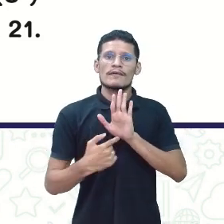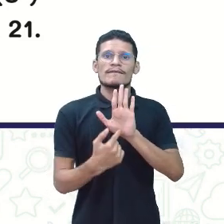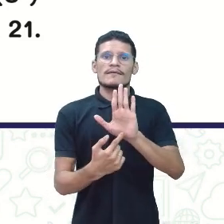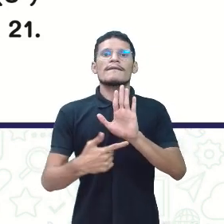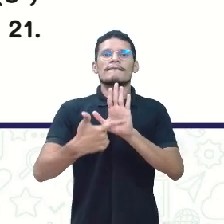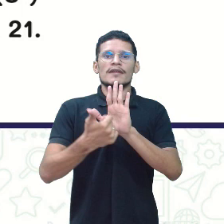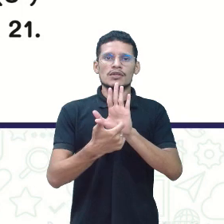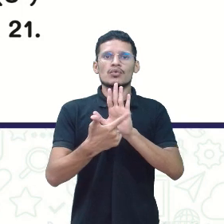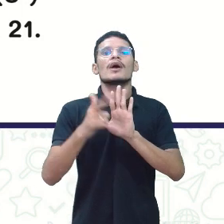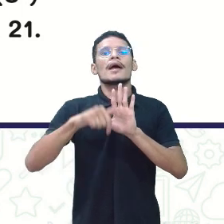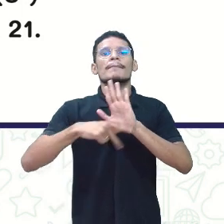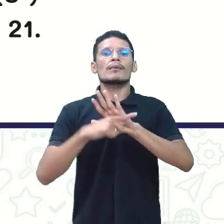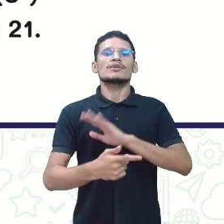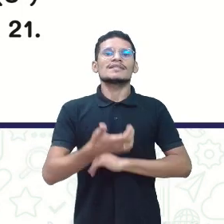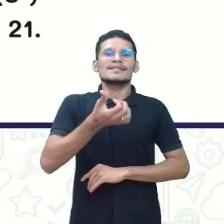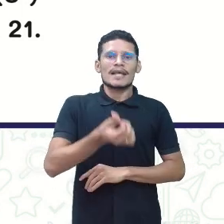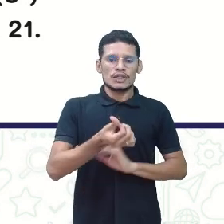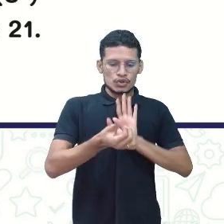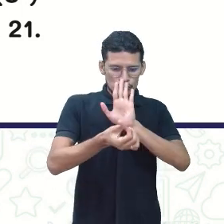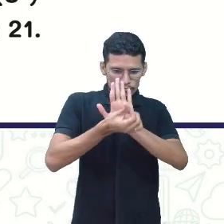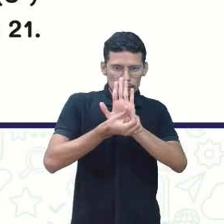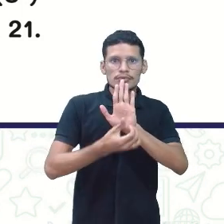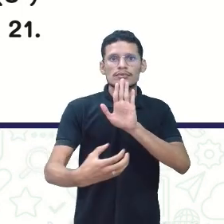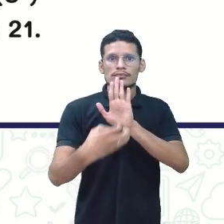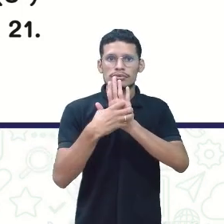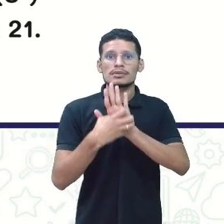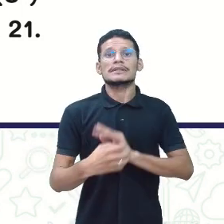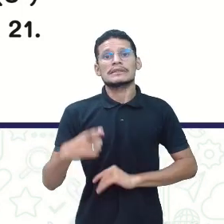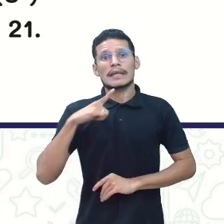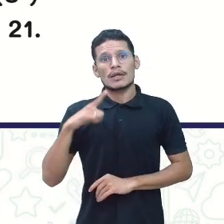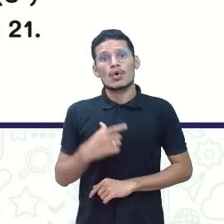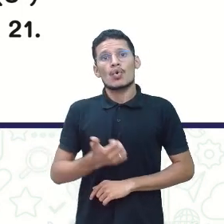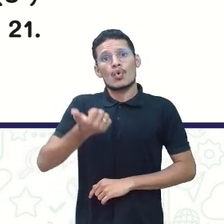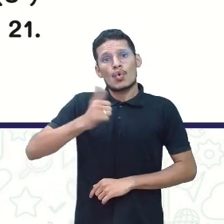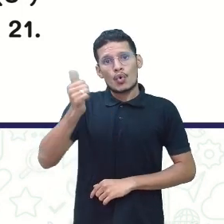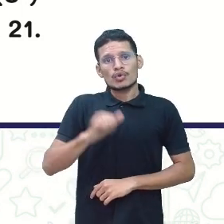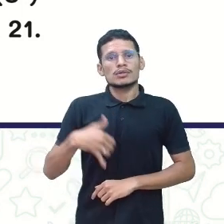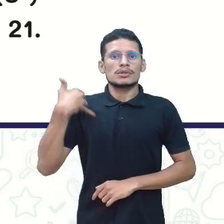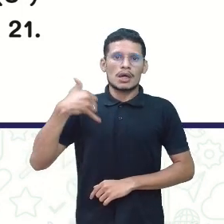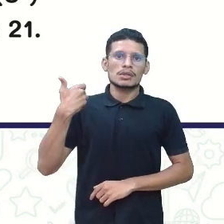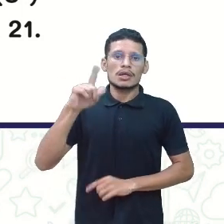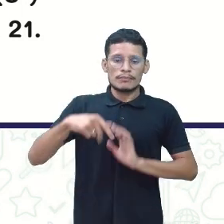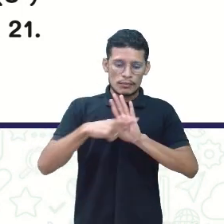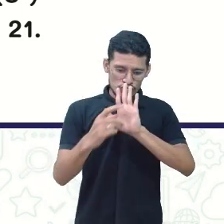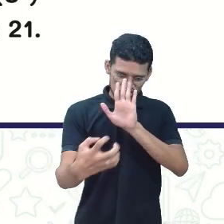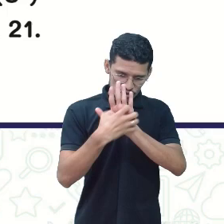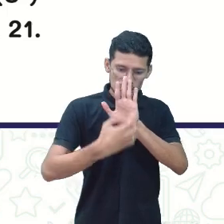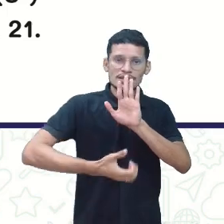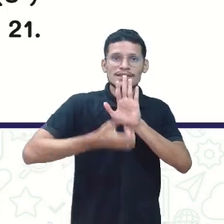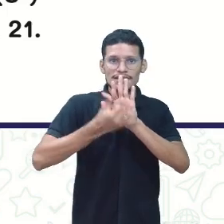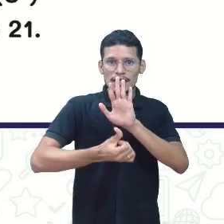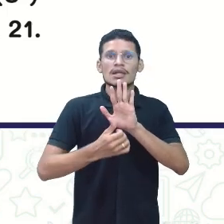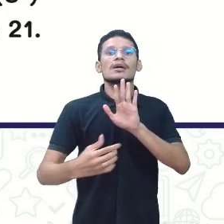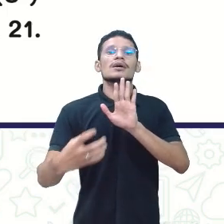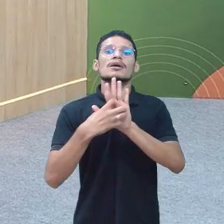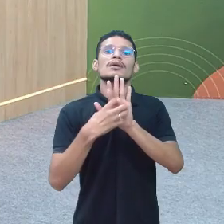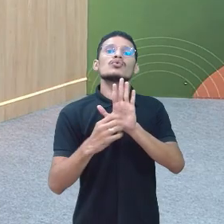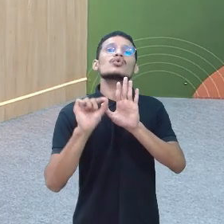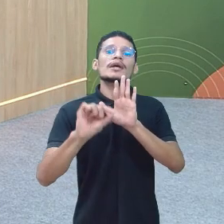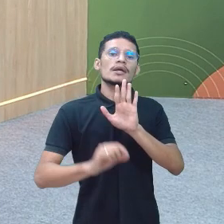né? A sexta posição. Se a gente tem 11 idades, a posição central é a sexta, que é ocupada pelo número